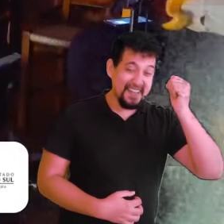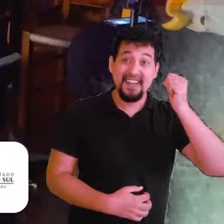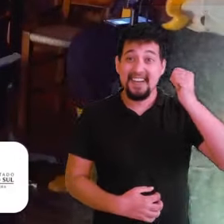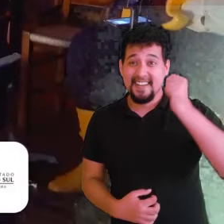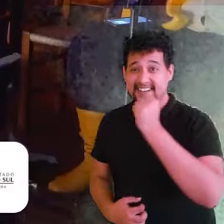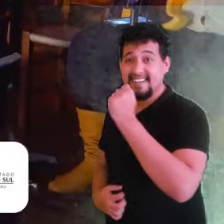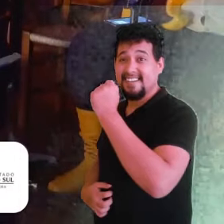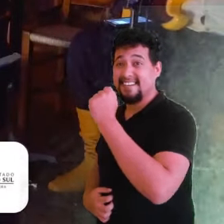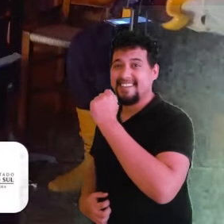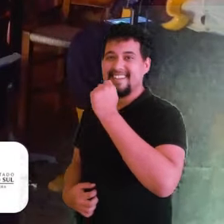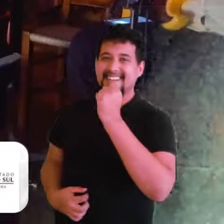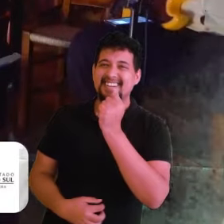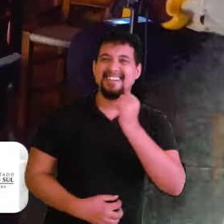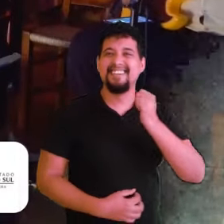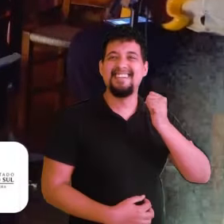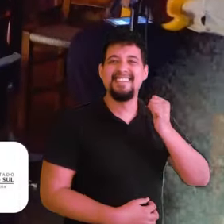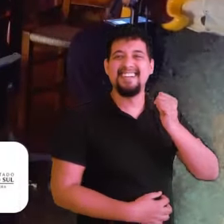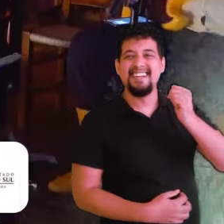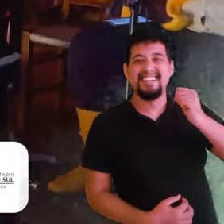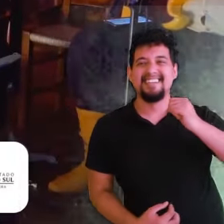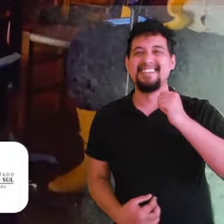agora! Roda Moreno!